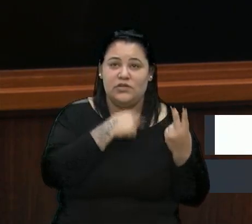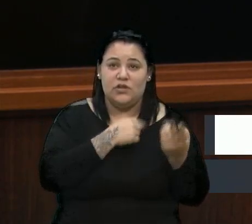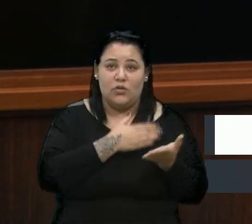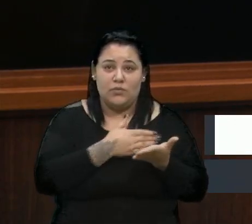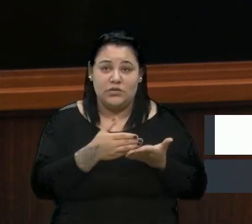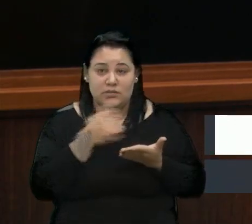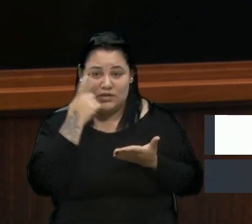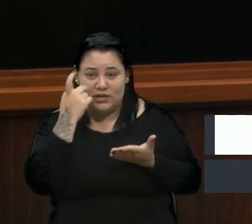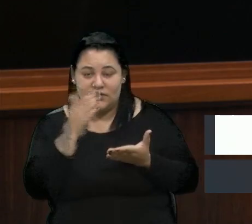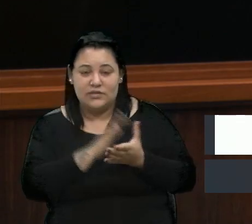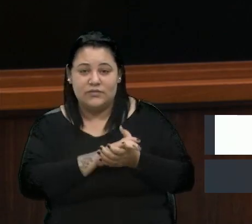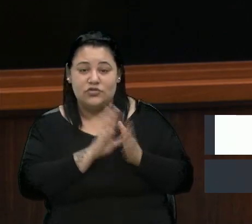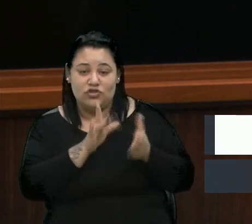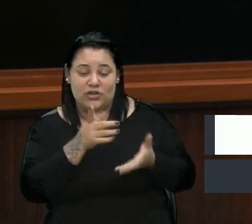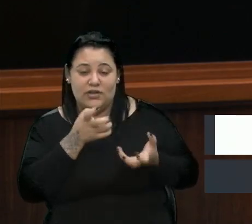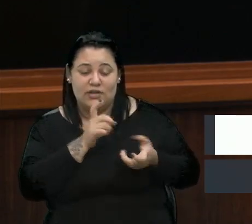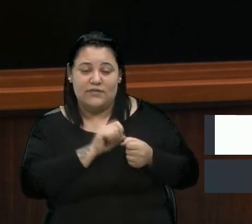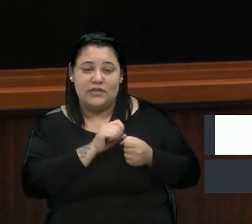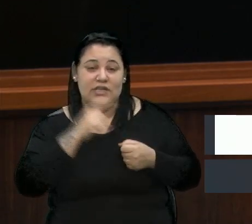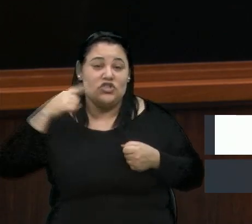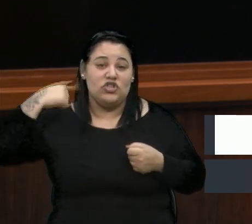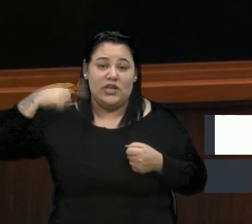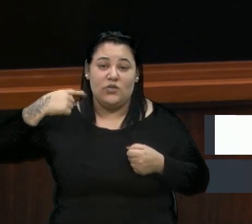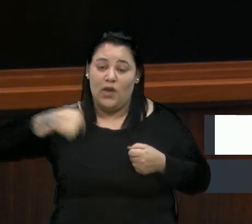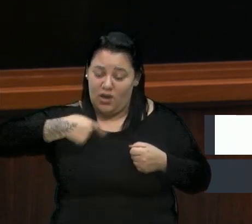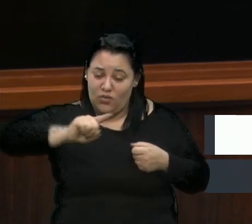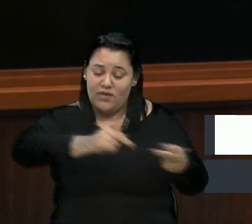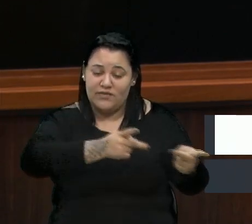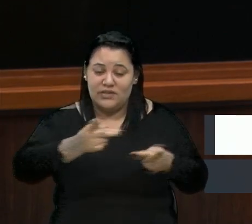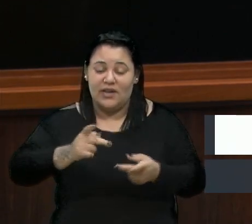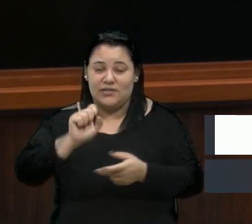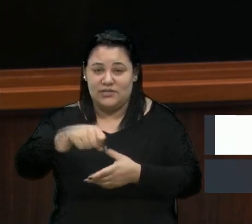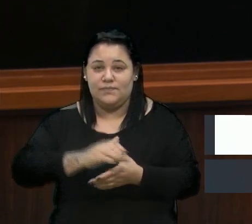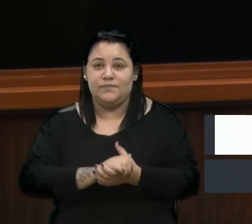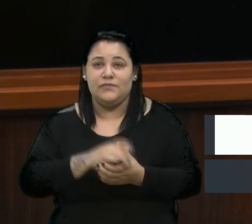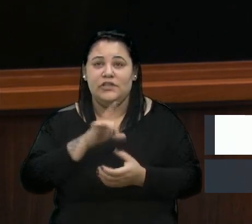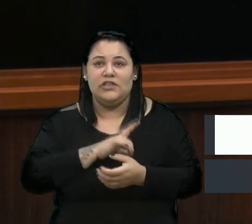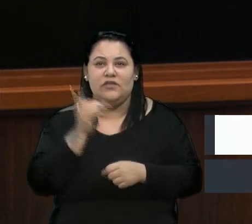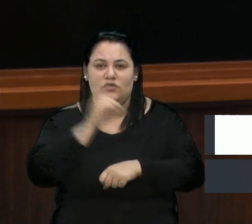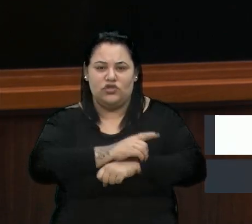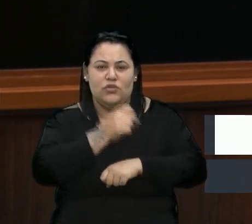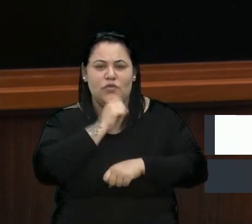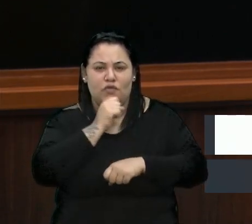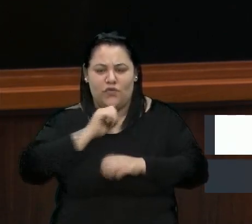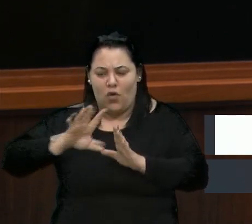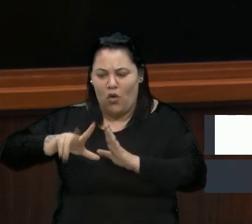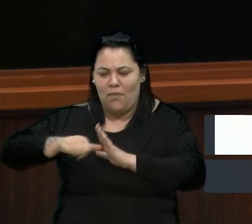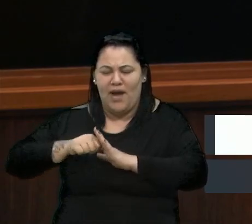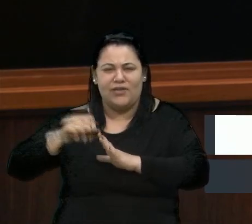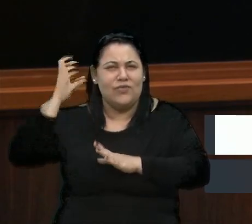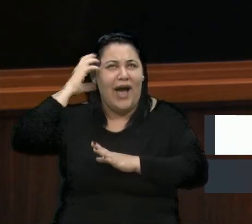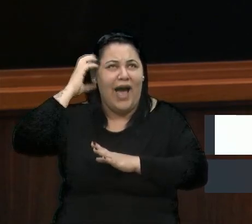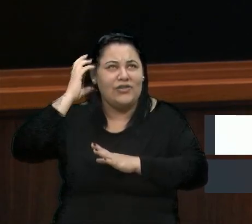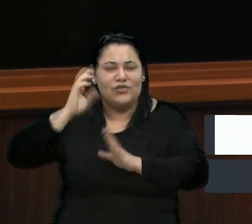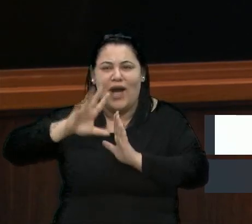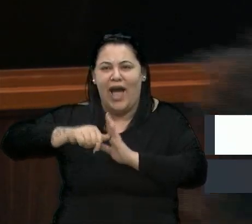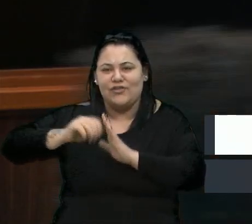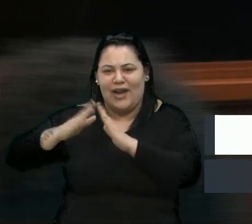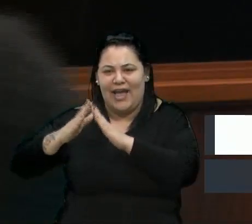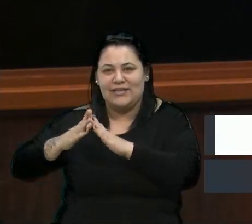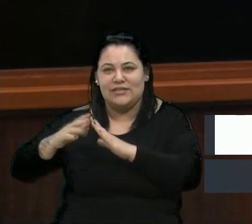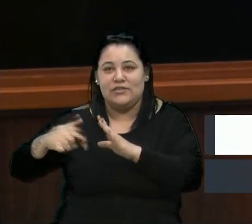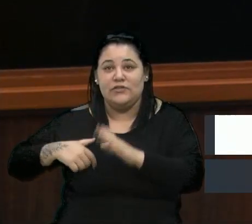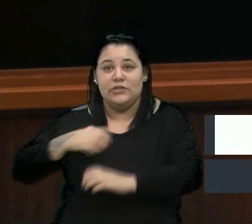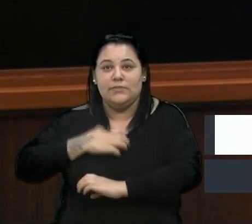Com 13 anos eu já queria fazer direito, eu ia lá visitar. Teve um dia que meu avô foi assaltado, roubaram o rádio dele, a casa dele. Eu fiquei